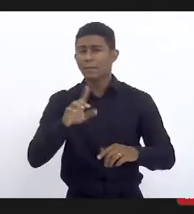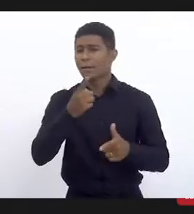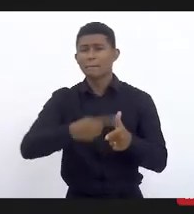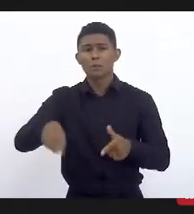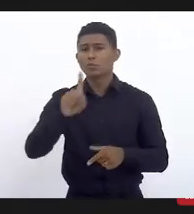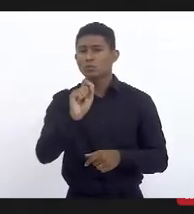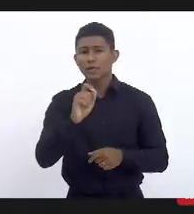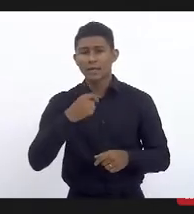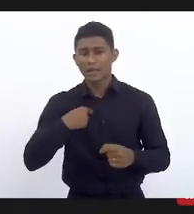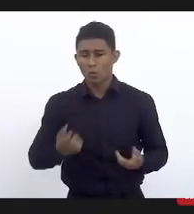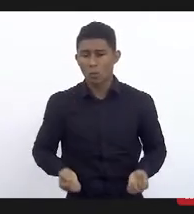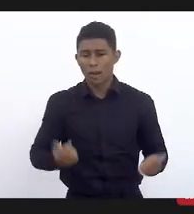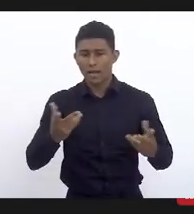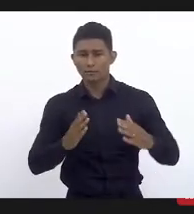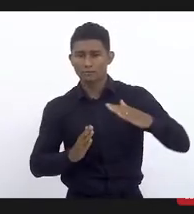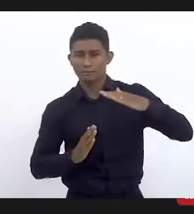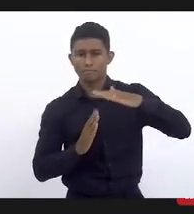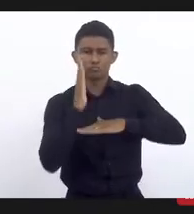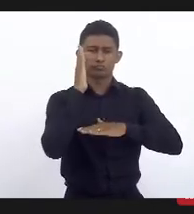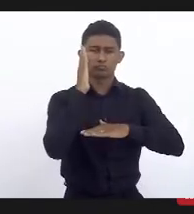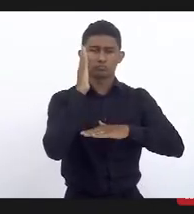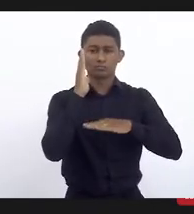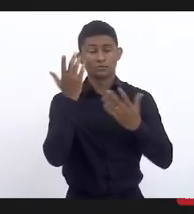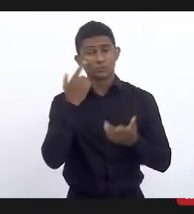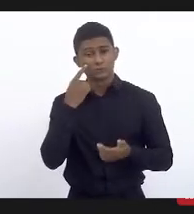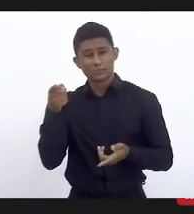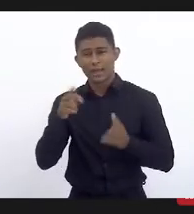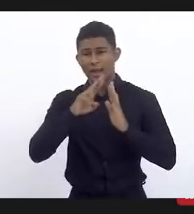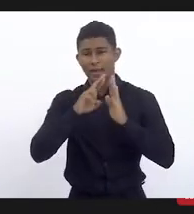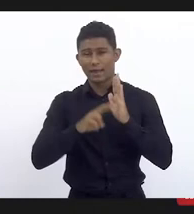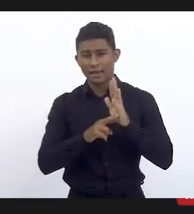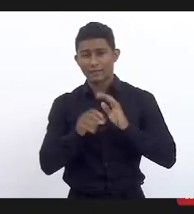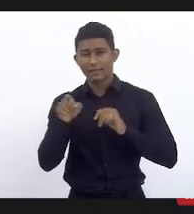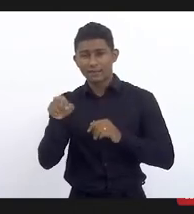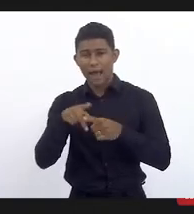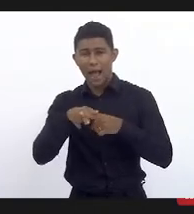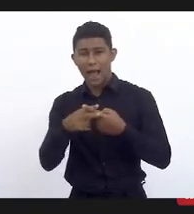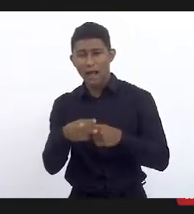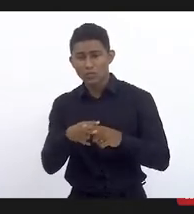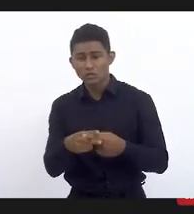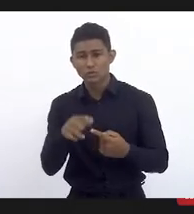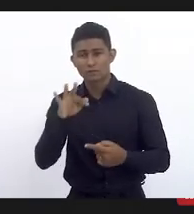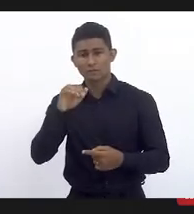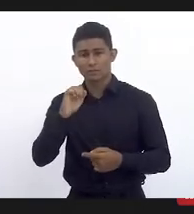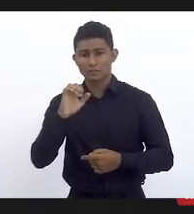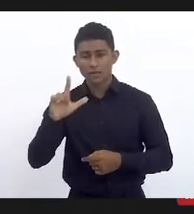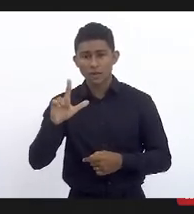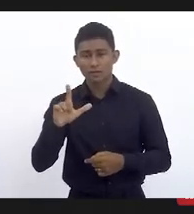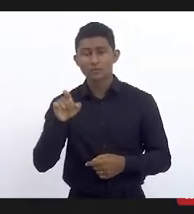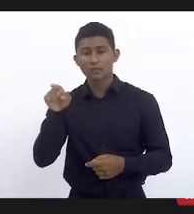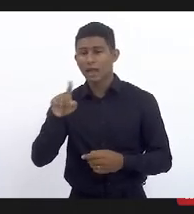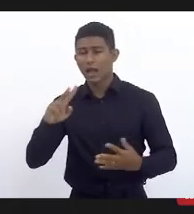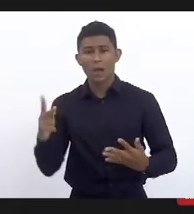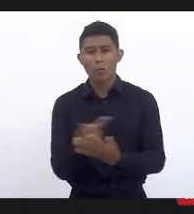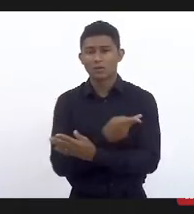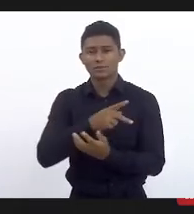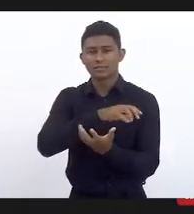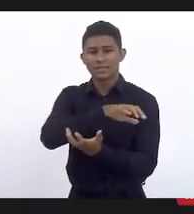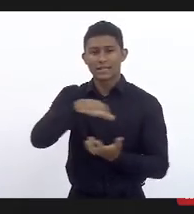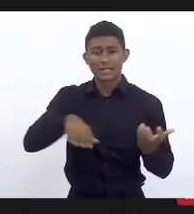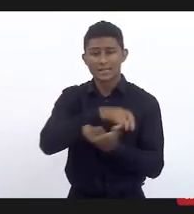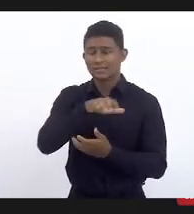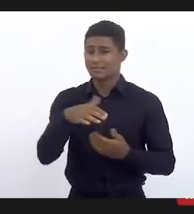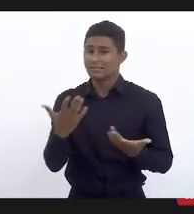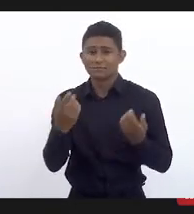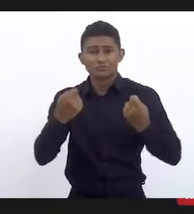de gastos, para você ver como é que a regra fiscal do ajuste fiscal expansivo faz com que você gere crises que não precisam ser criadas.